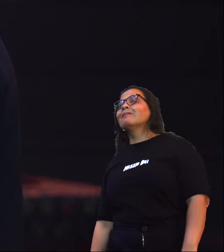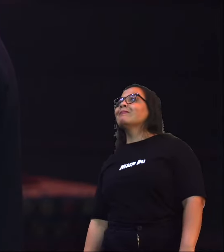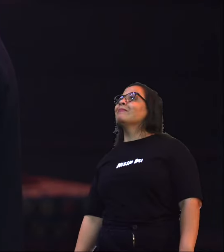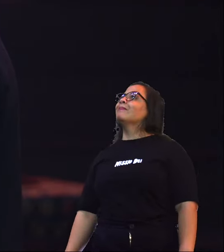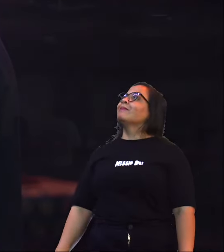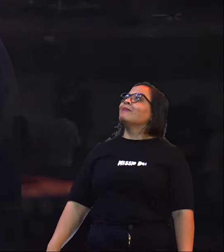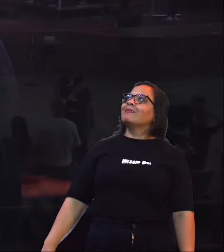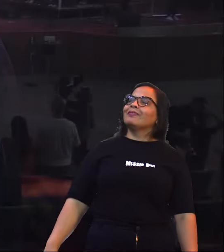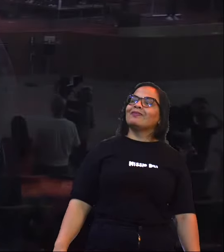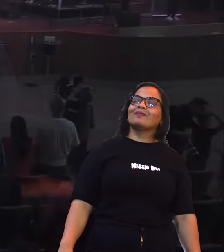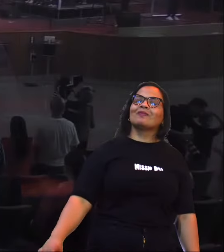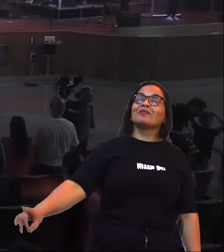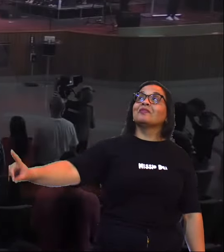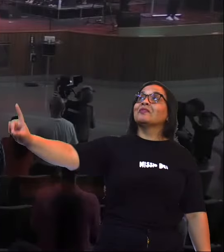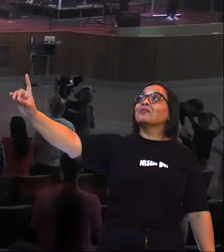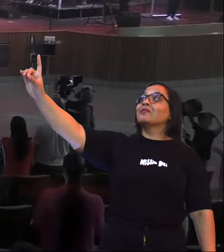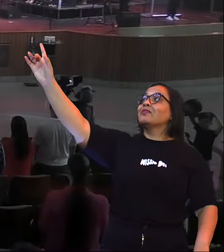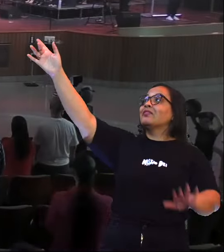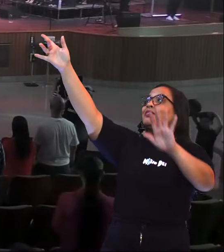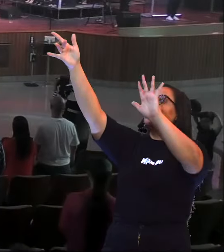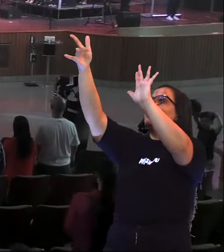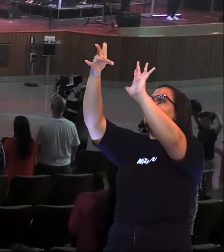Ele vem habitar.